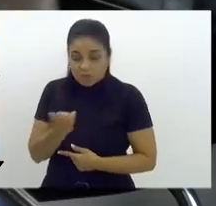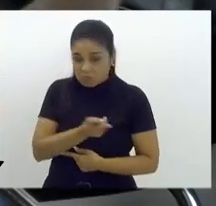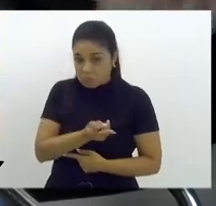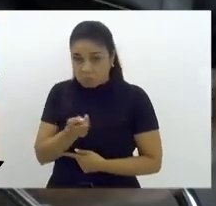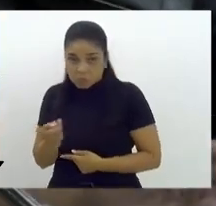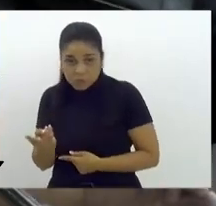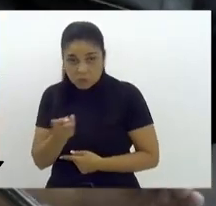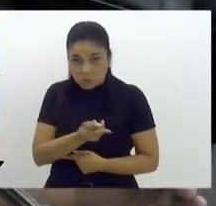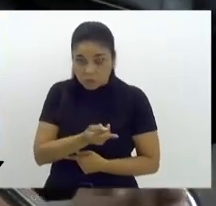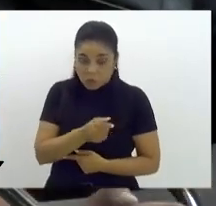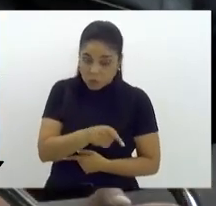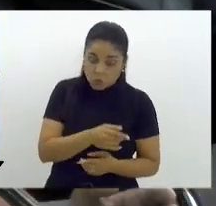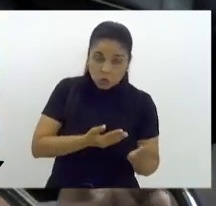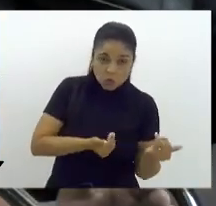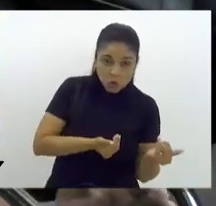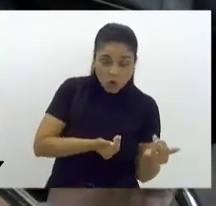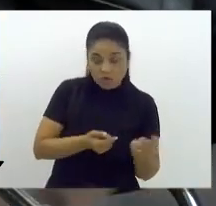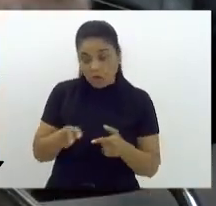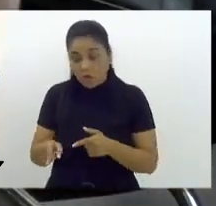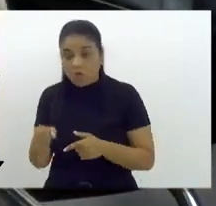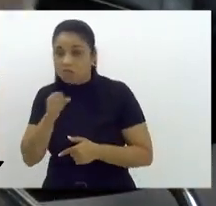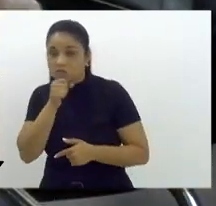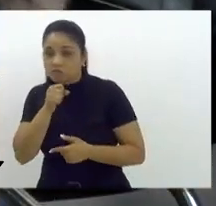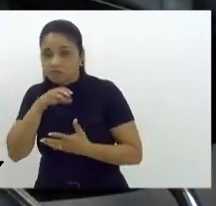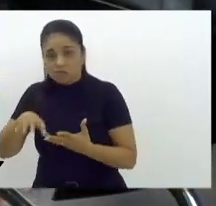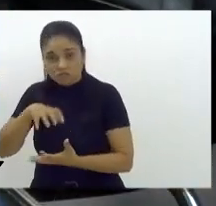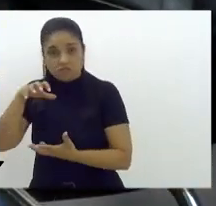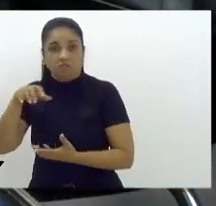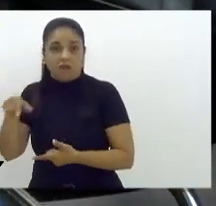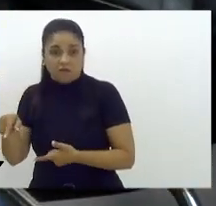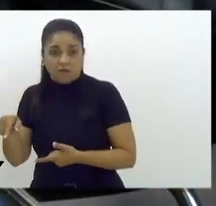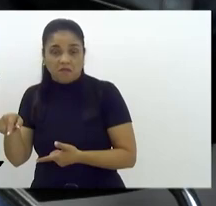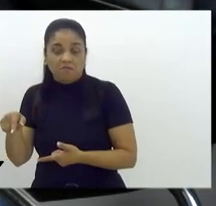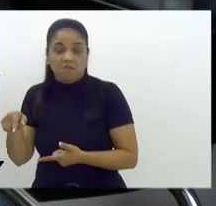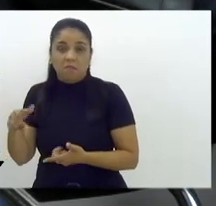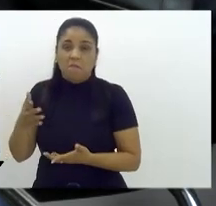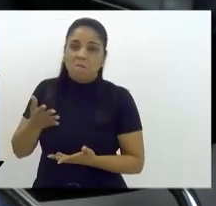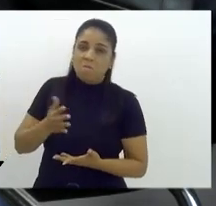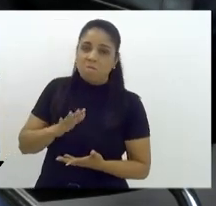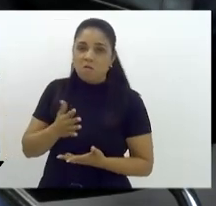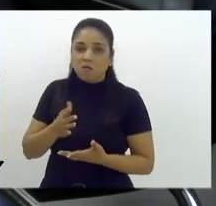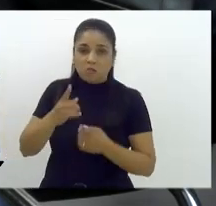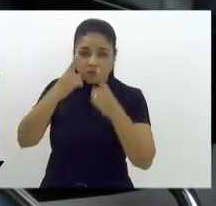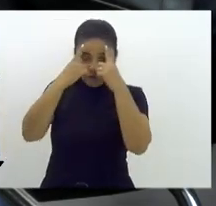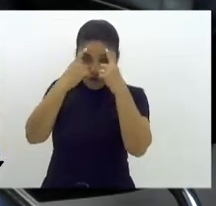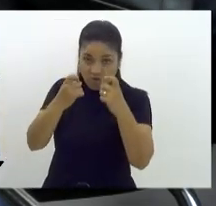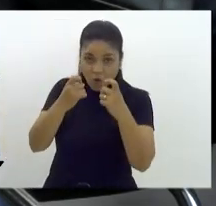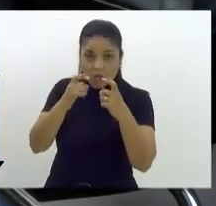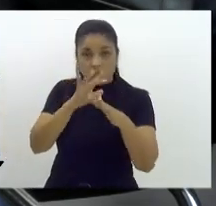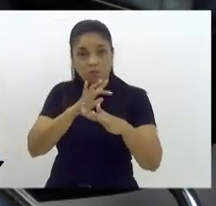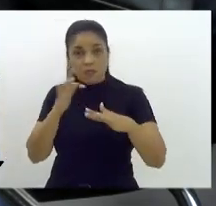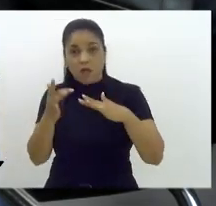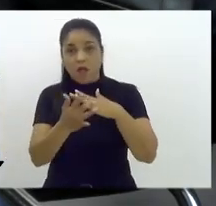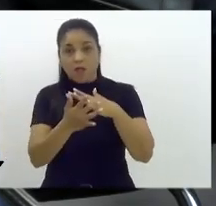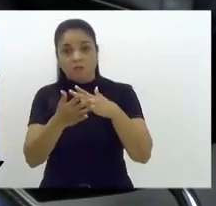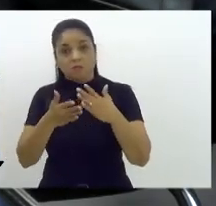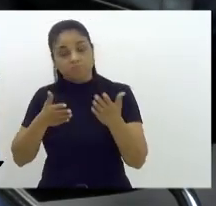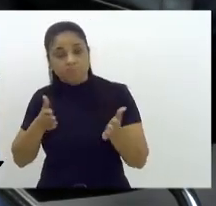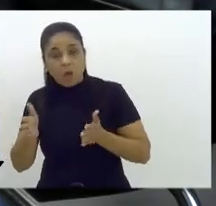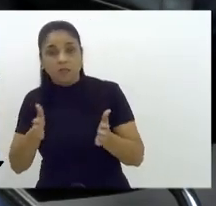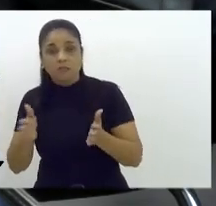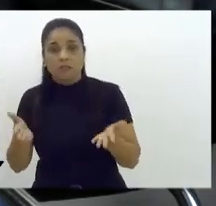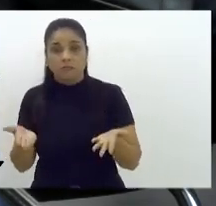desse seja o mais jovem ou mais velho está mais ou menos suscetível às violências da rede pelo acesso a ela